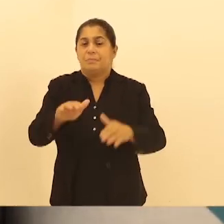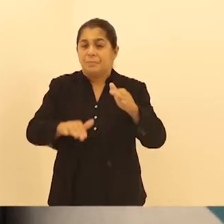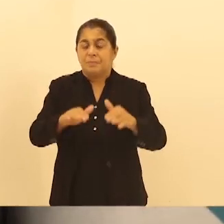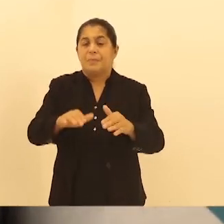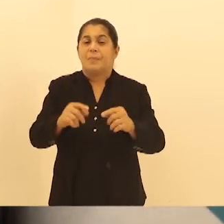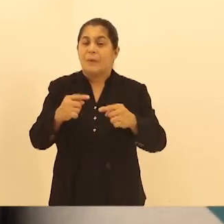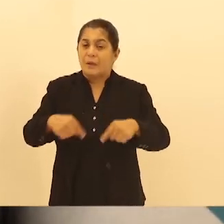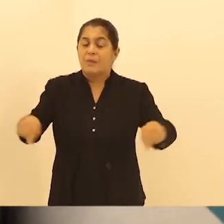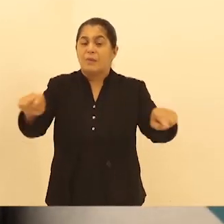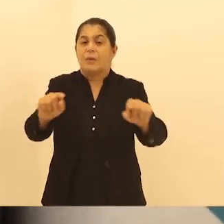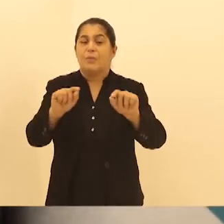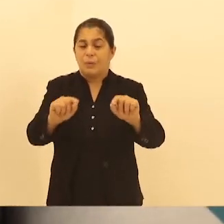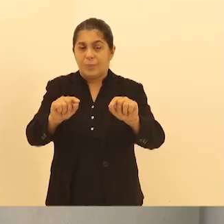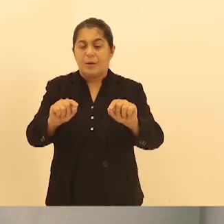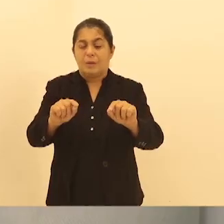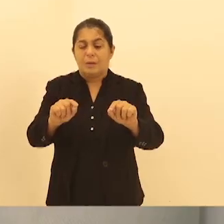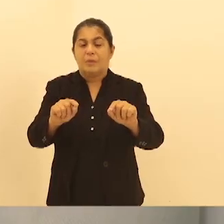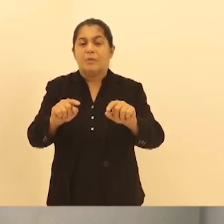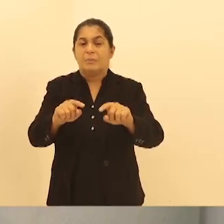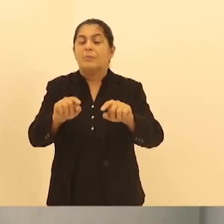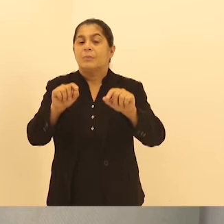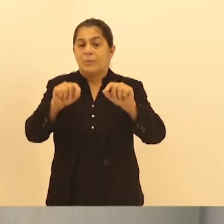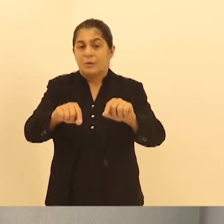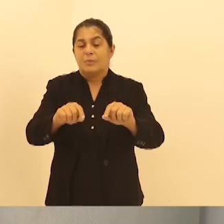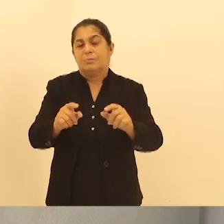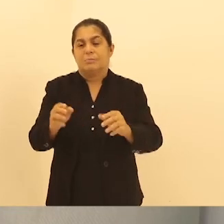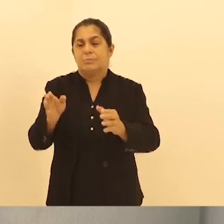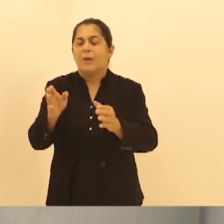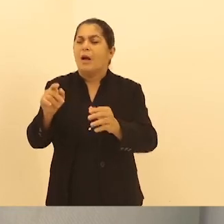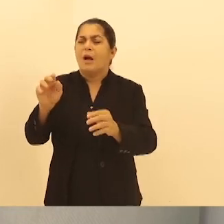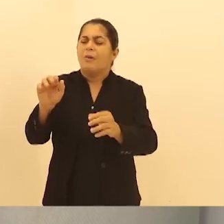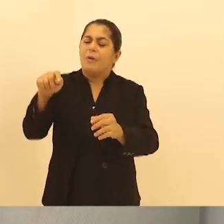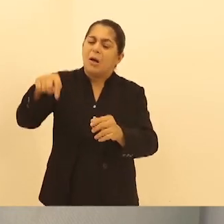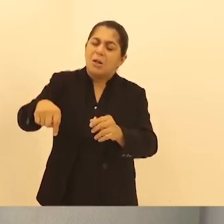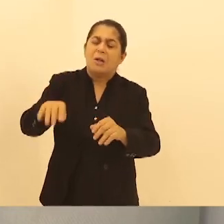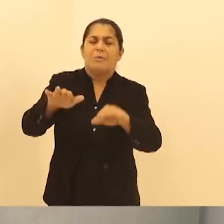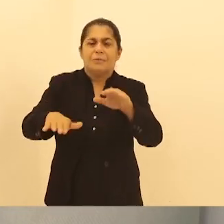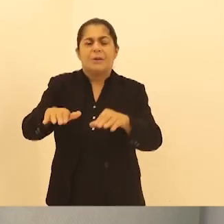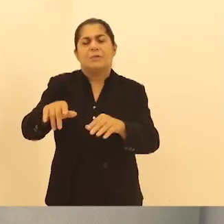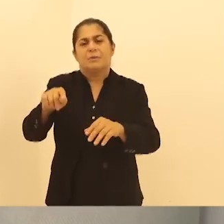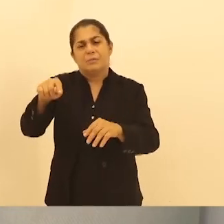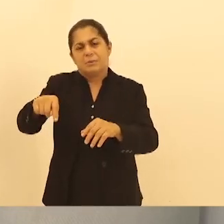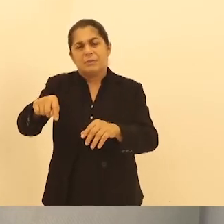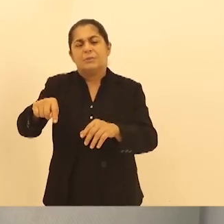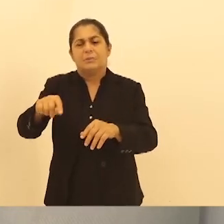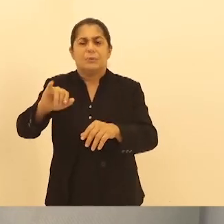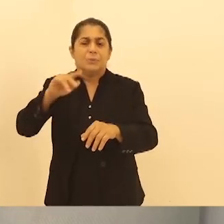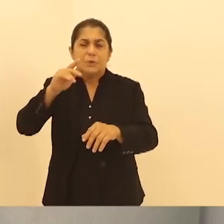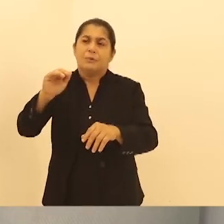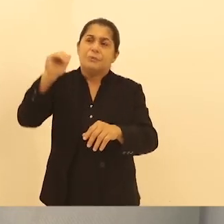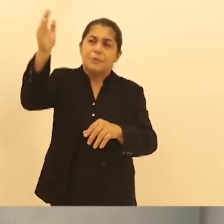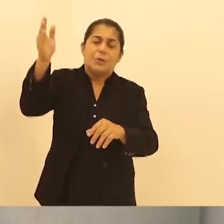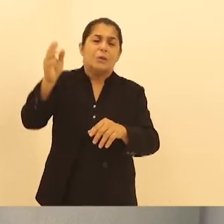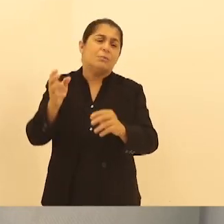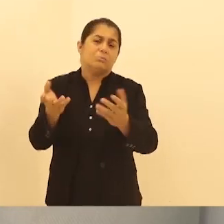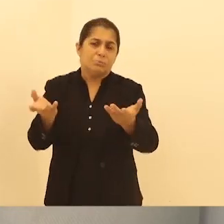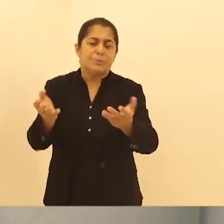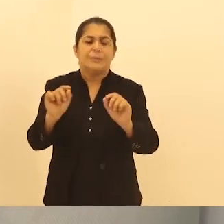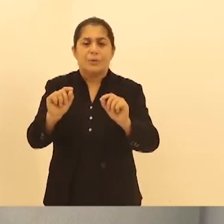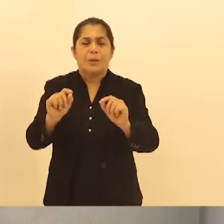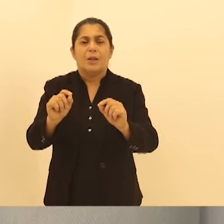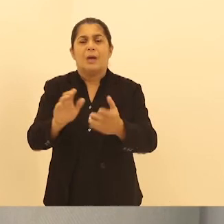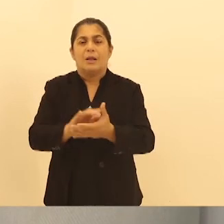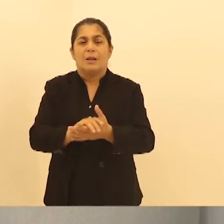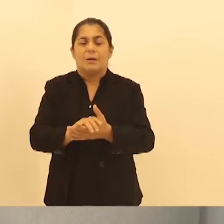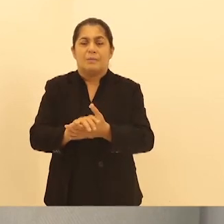para os nossos órgãos internos são para órgãos externos mas mesmo assim essas manifestações não